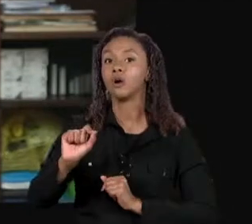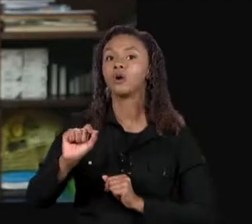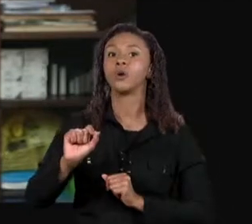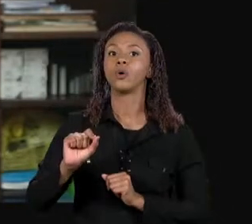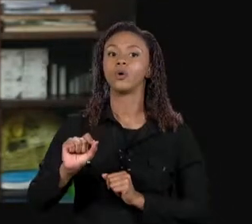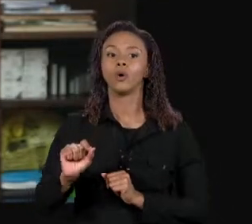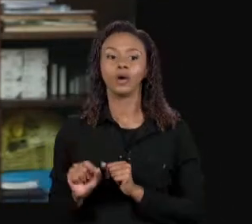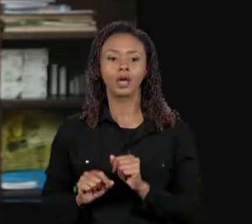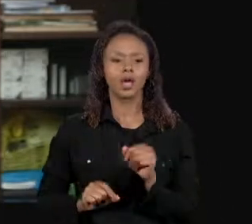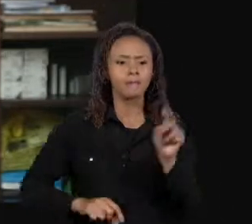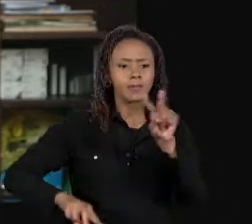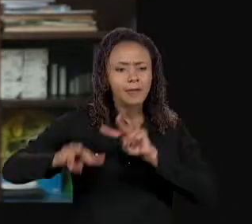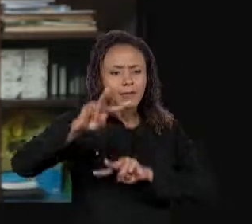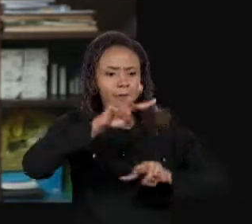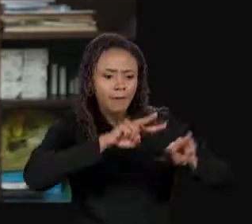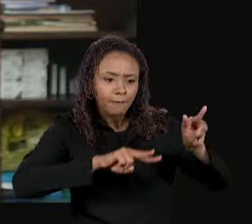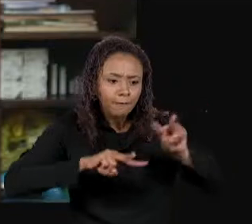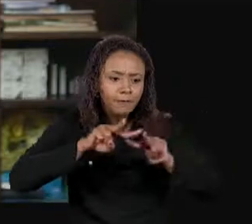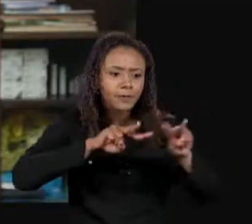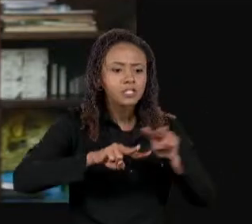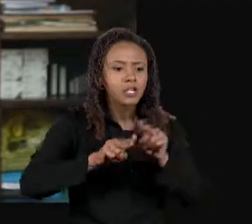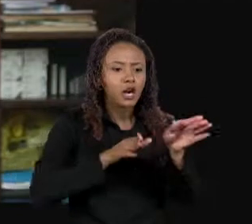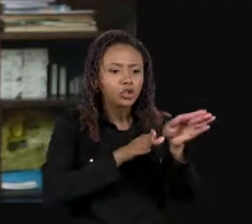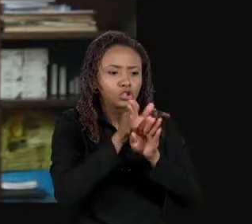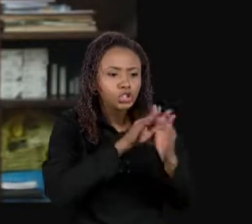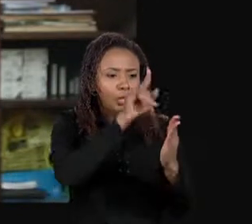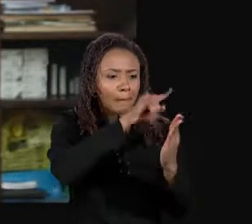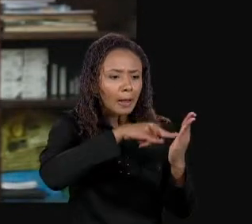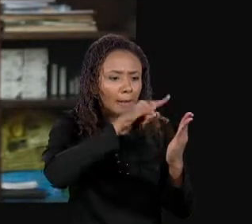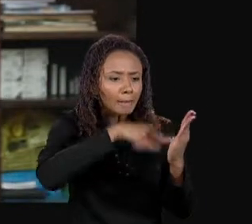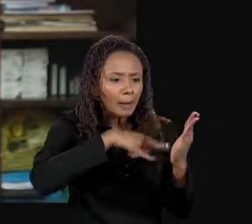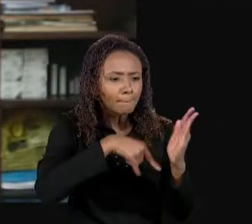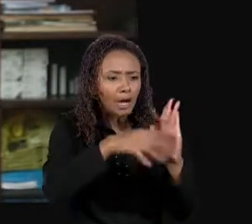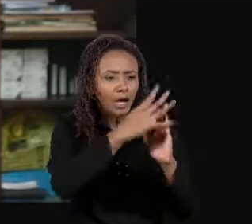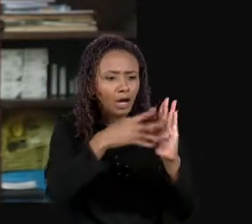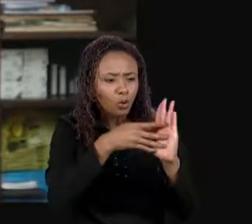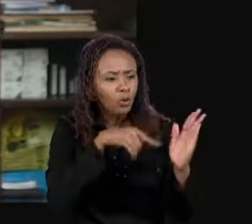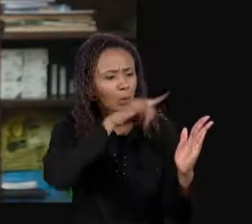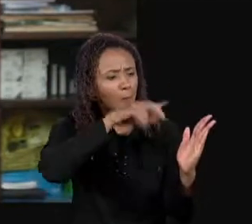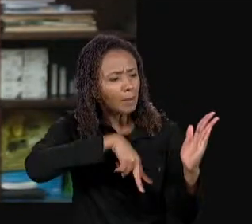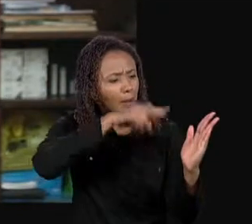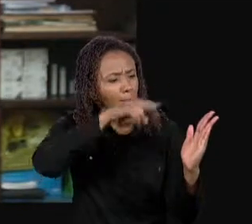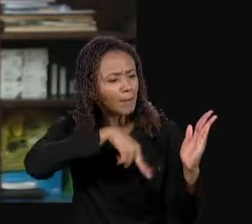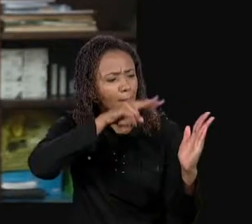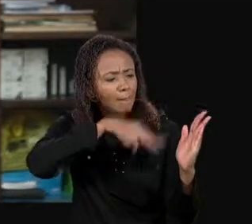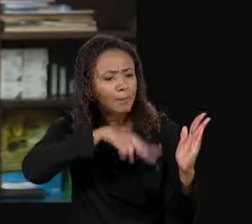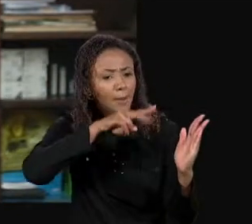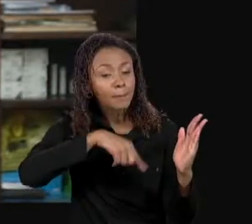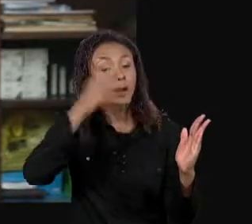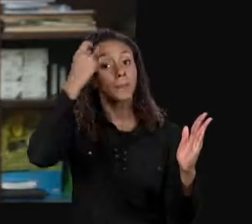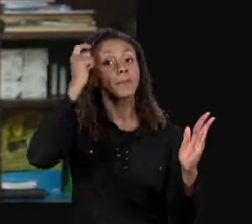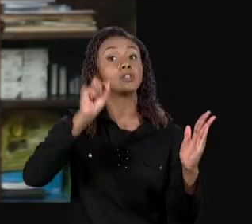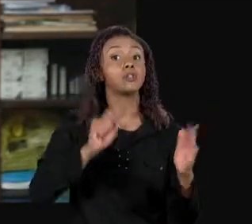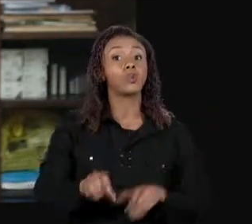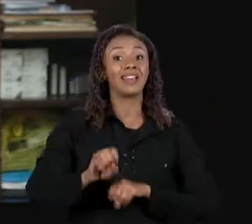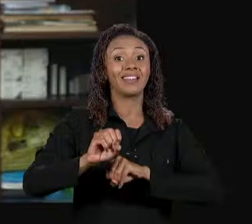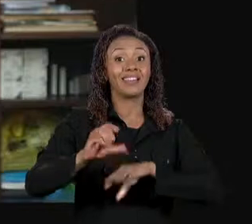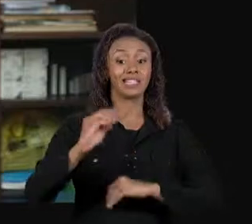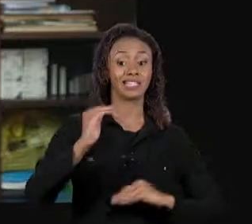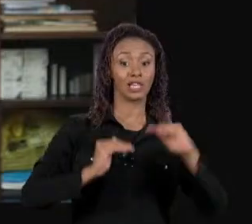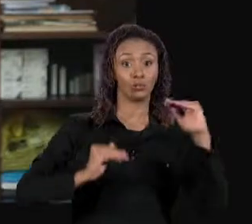e a revisão de diretrizes curriculares para os diferentes níveis de ensino,